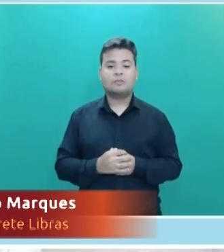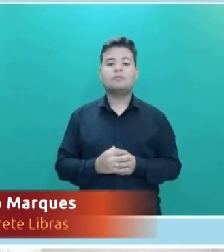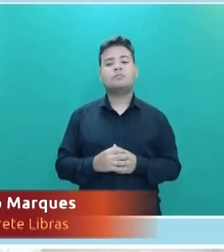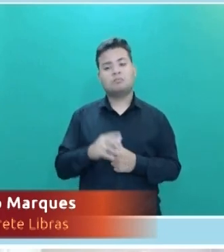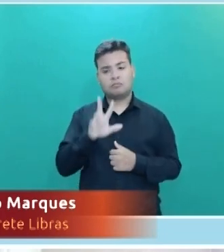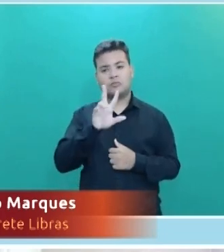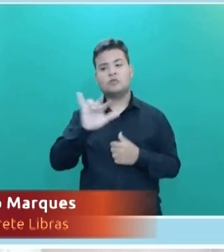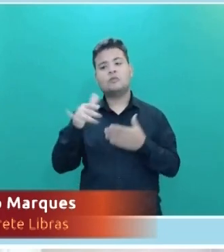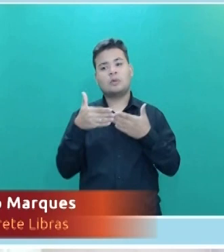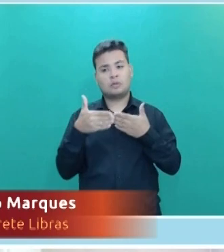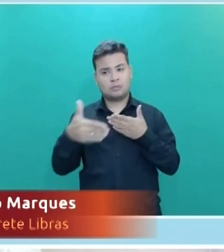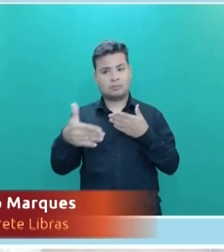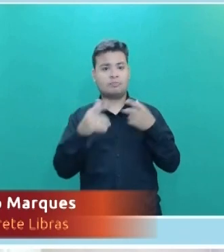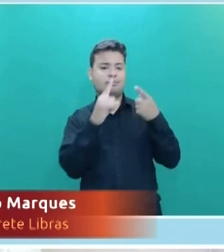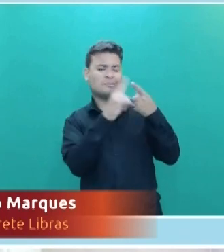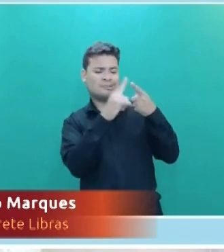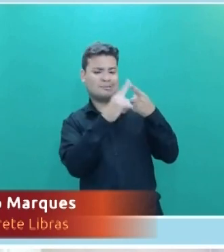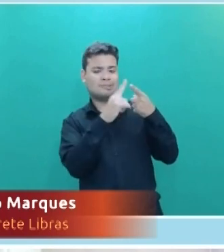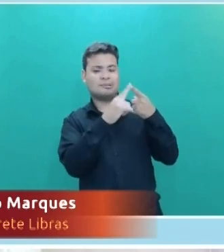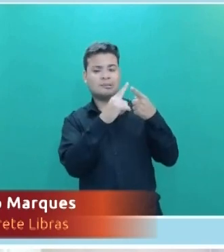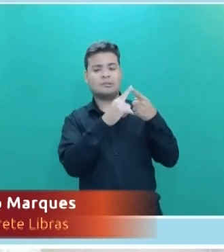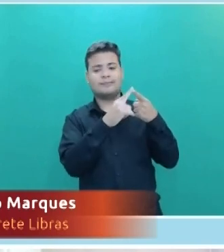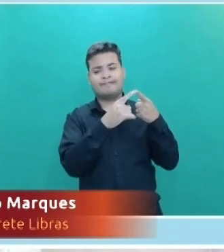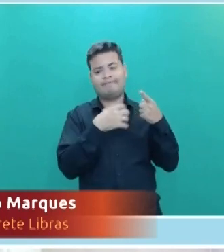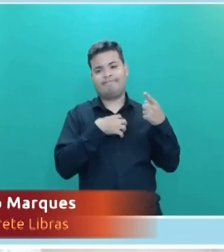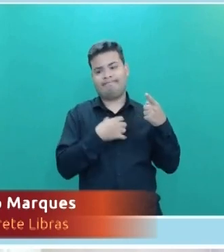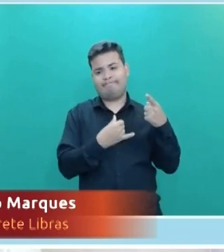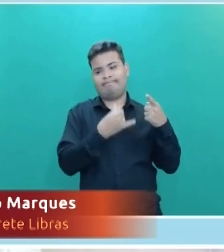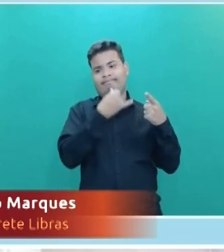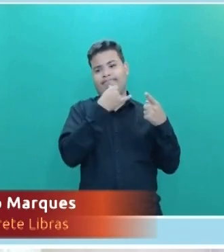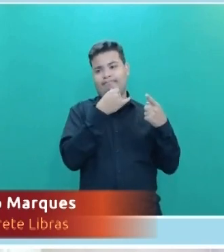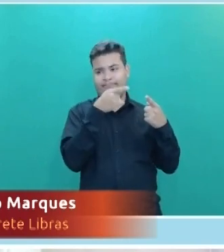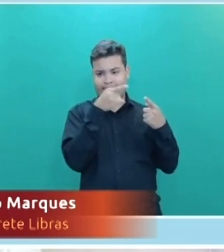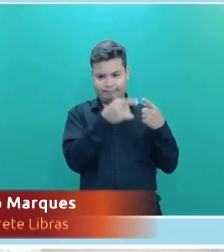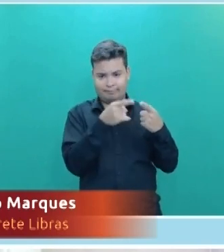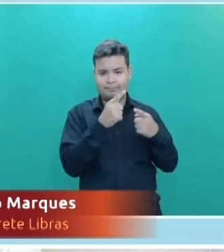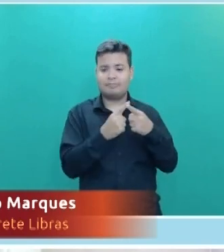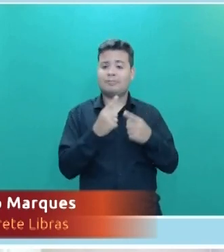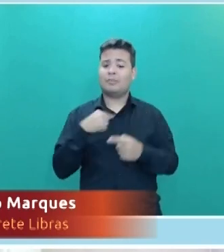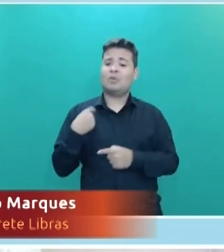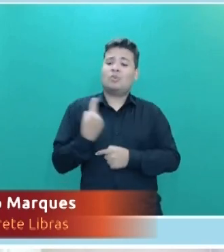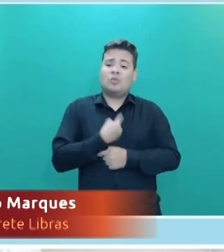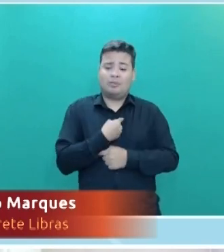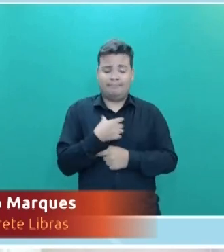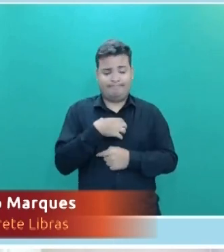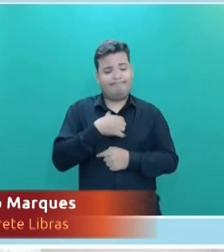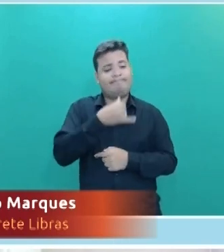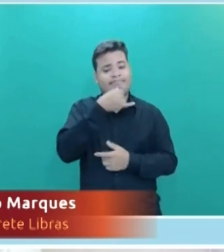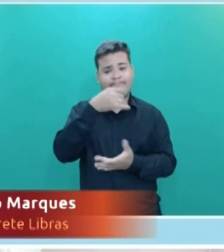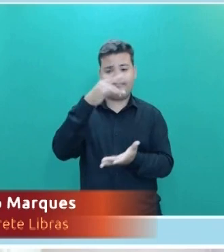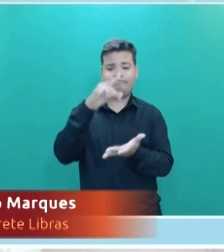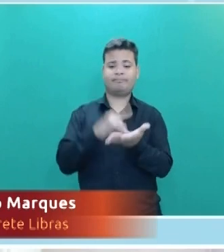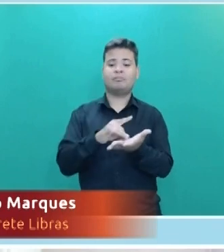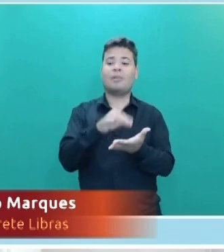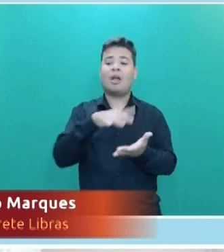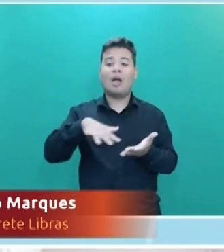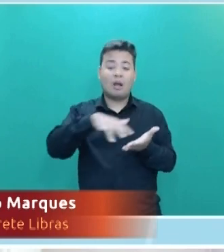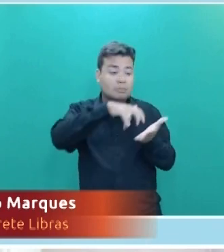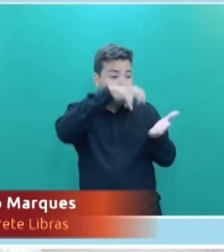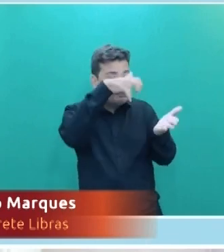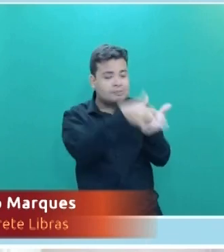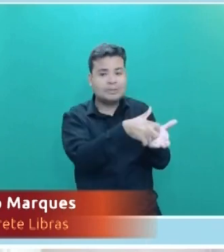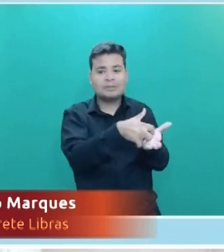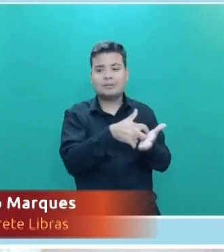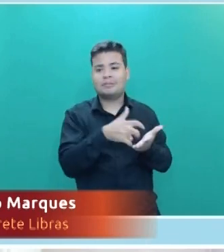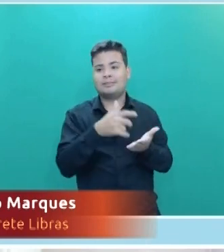Rosana vai lamentar, como fazemos todos, que no plano penal praticamente não acontece nada, né? Tem